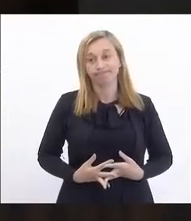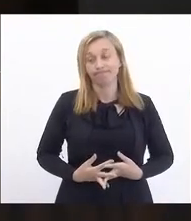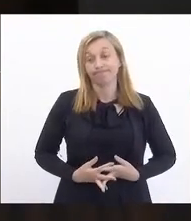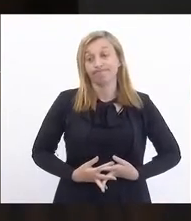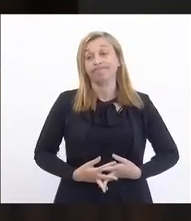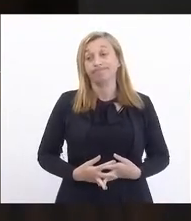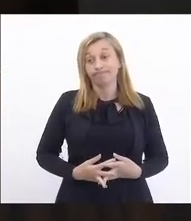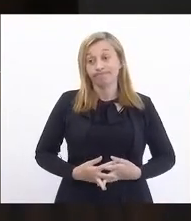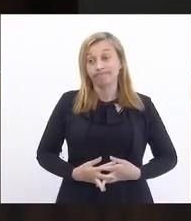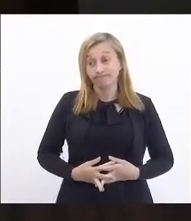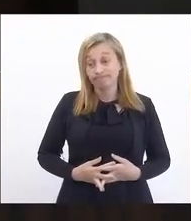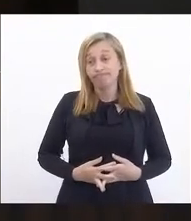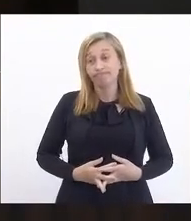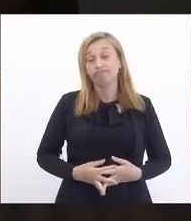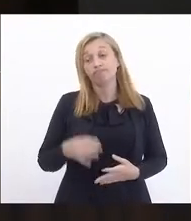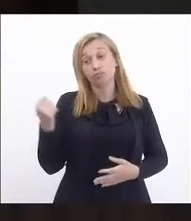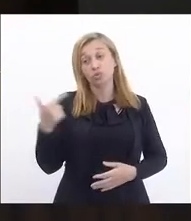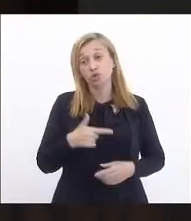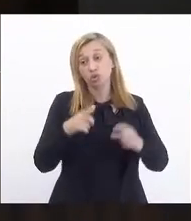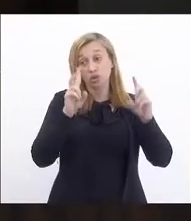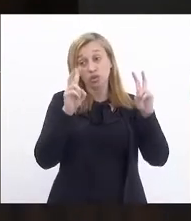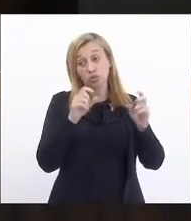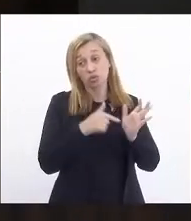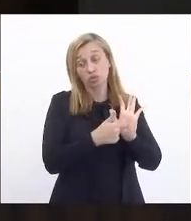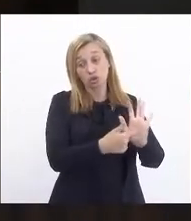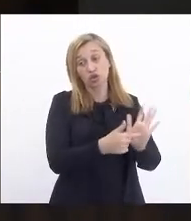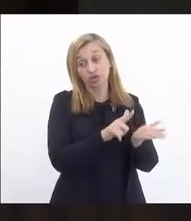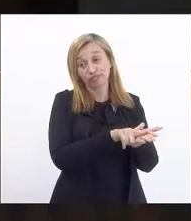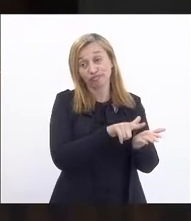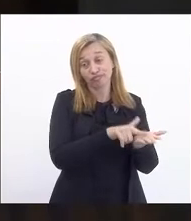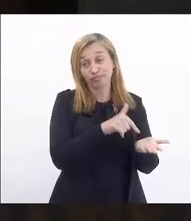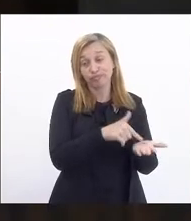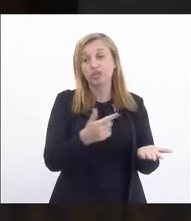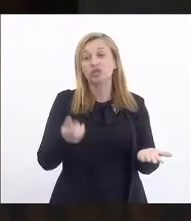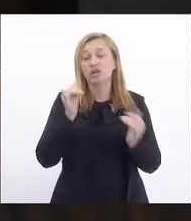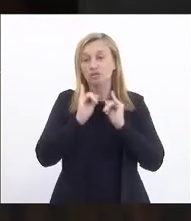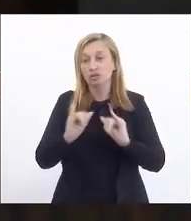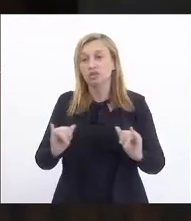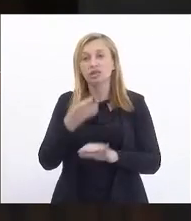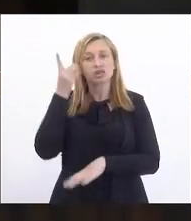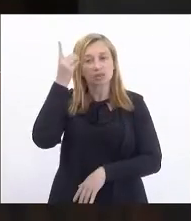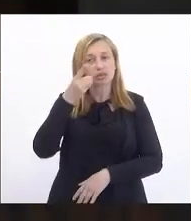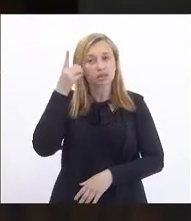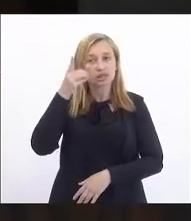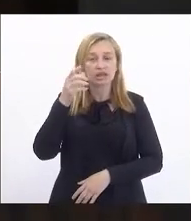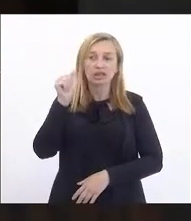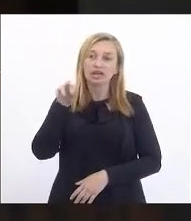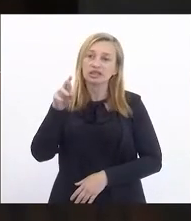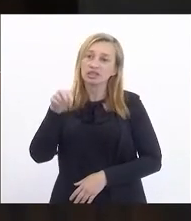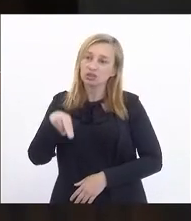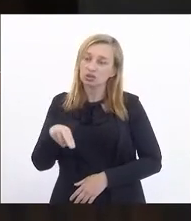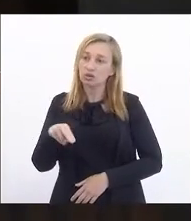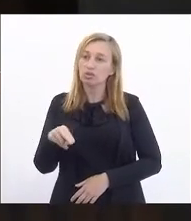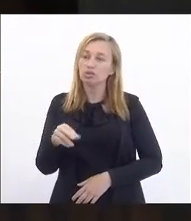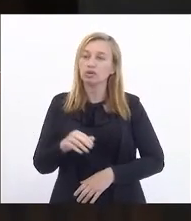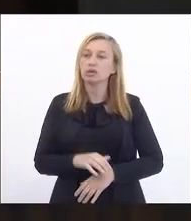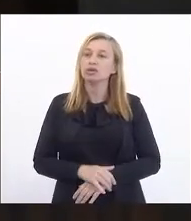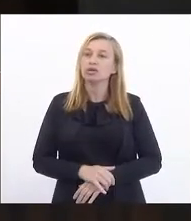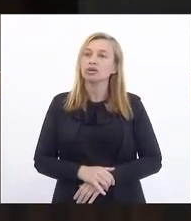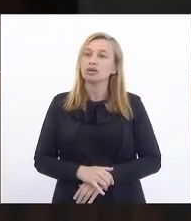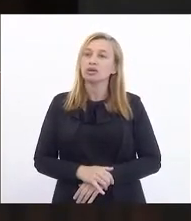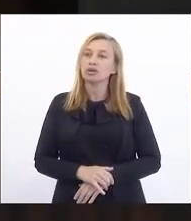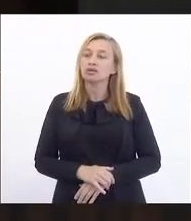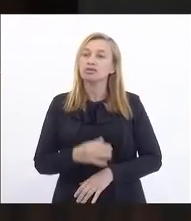otimistas do que a matéria trouxe eu havia anunciado o deputado Anderson Moraes para